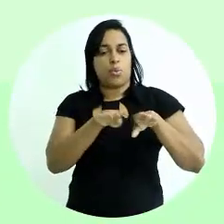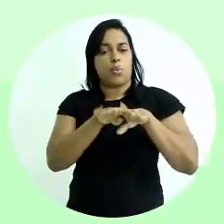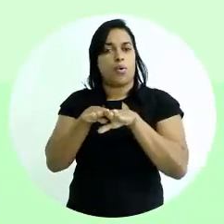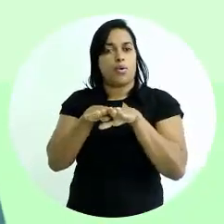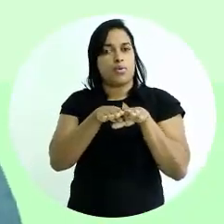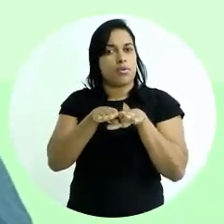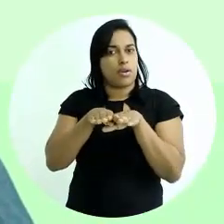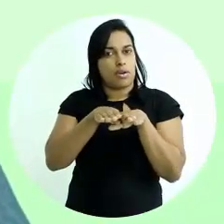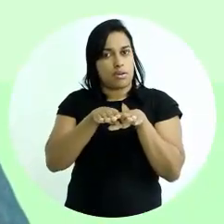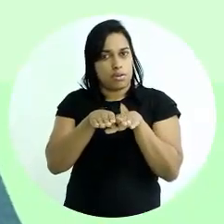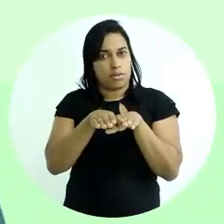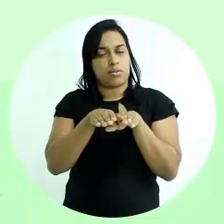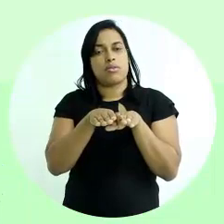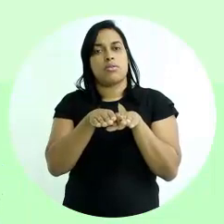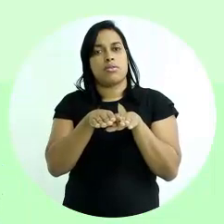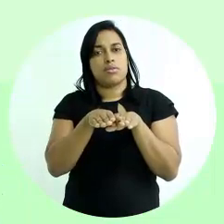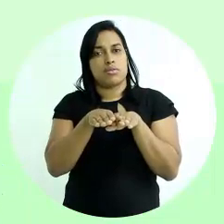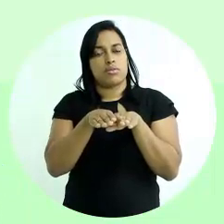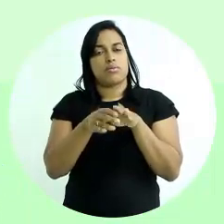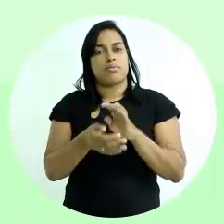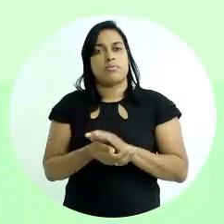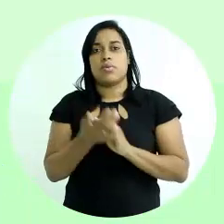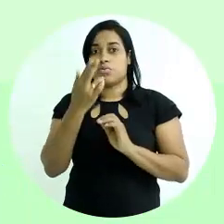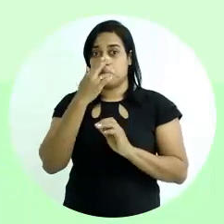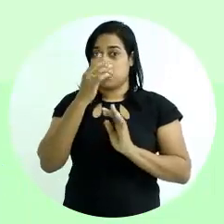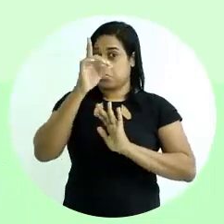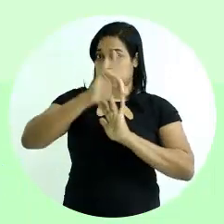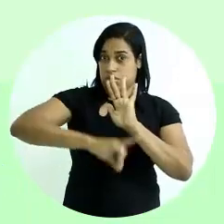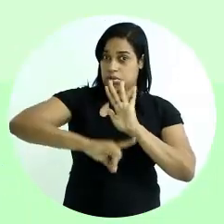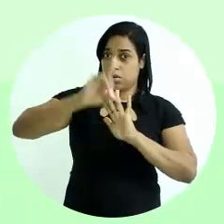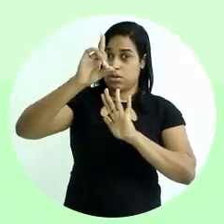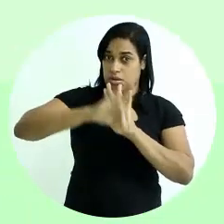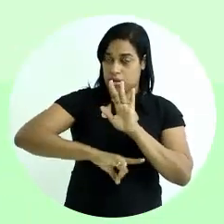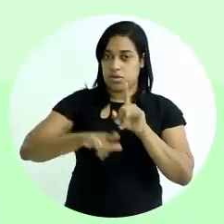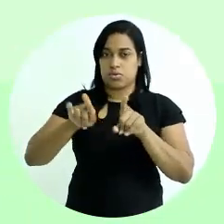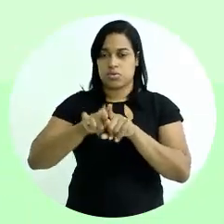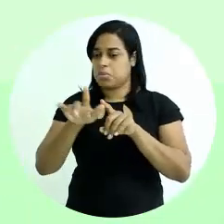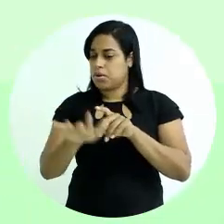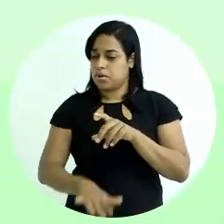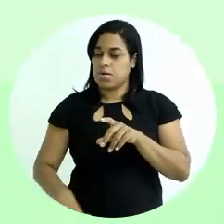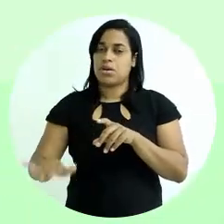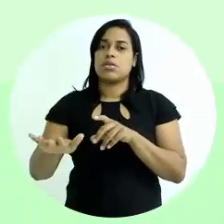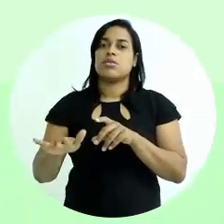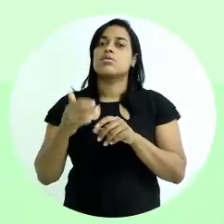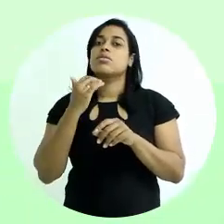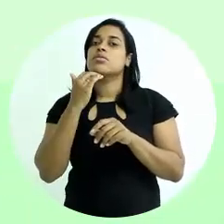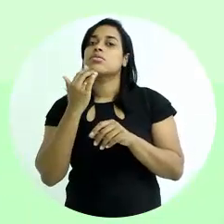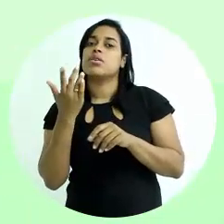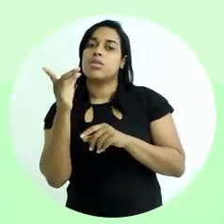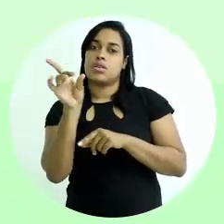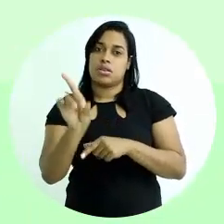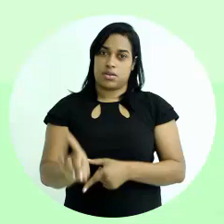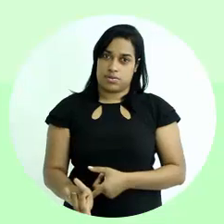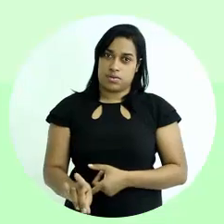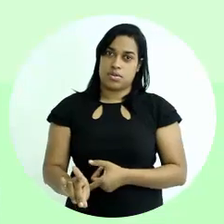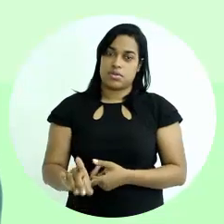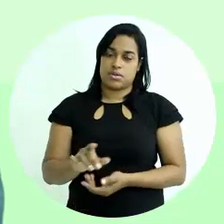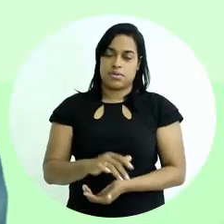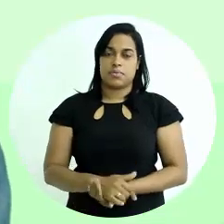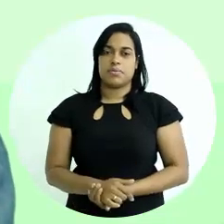condições as mesmas é direitos da criança sem